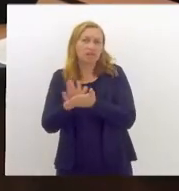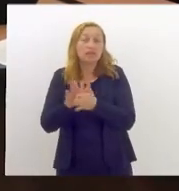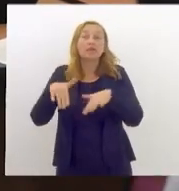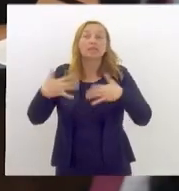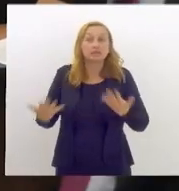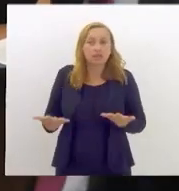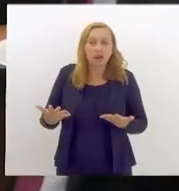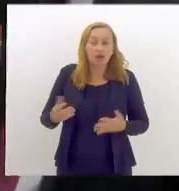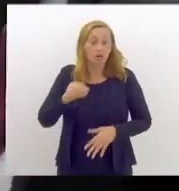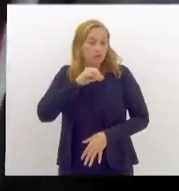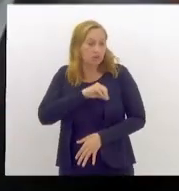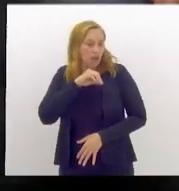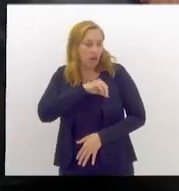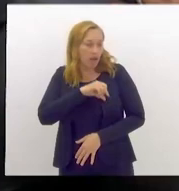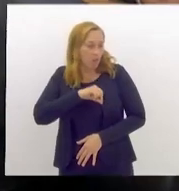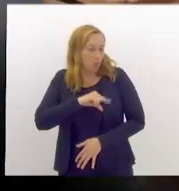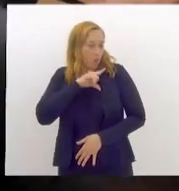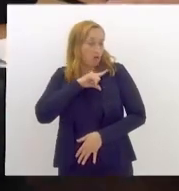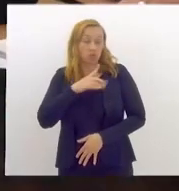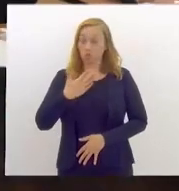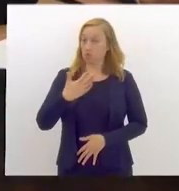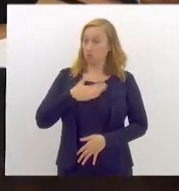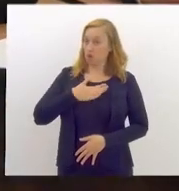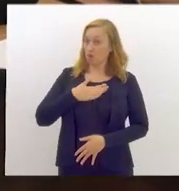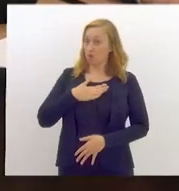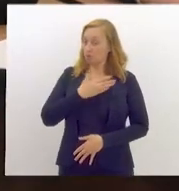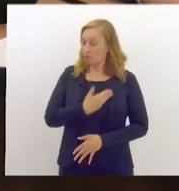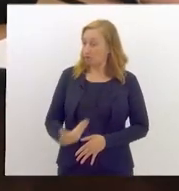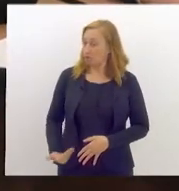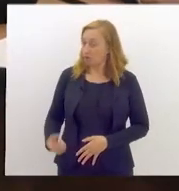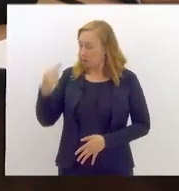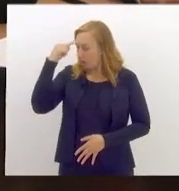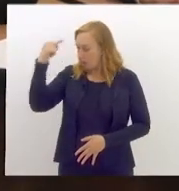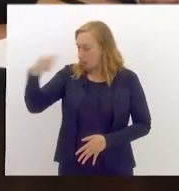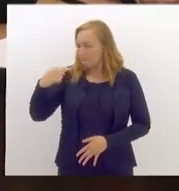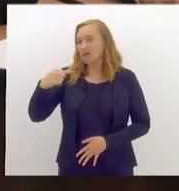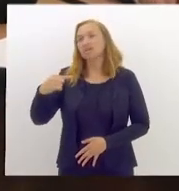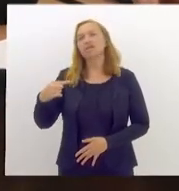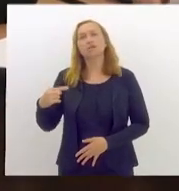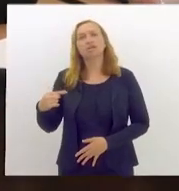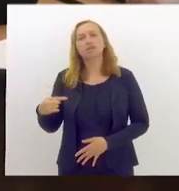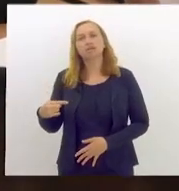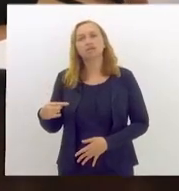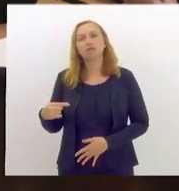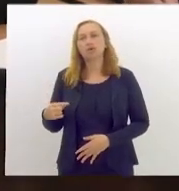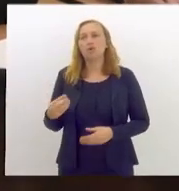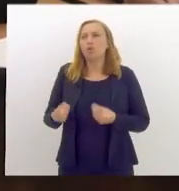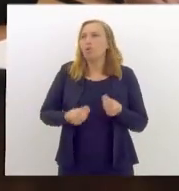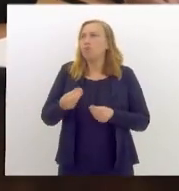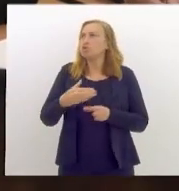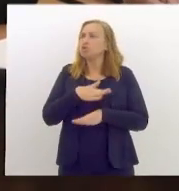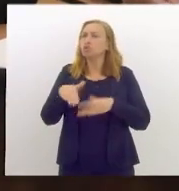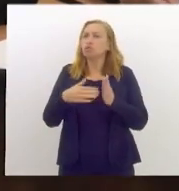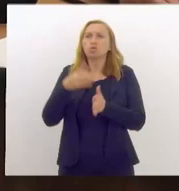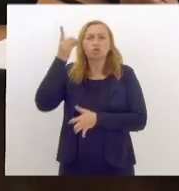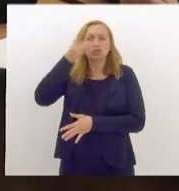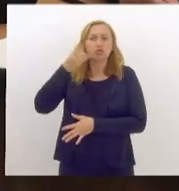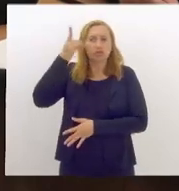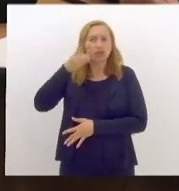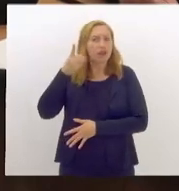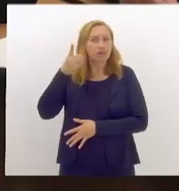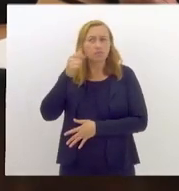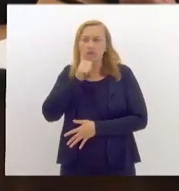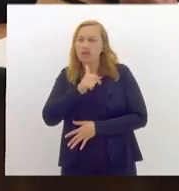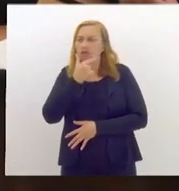aumente o meu salário é isso que o governador manda para essa casa como se todos os deputados e as